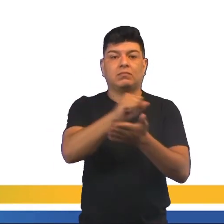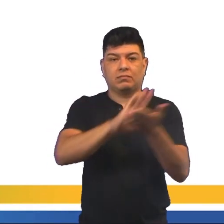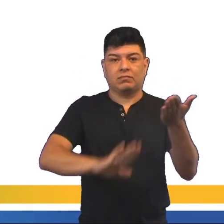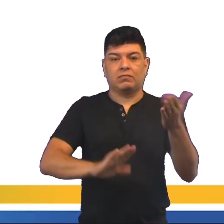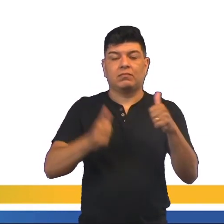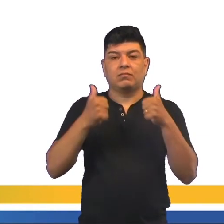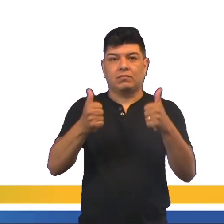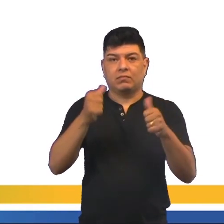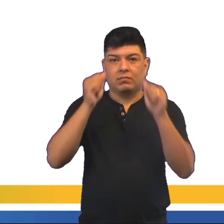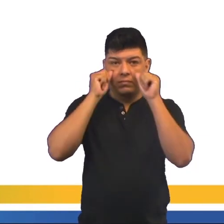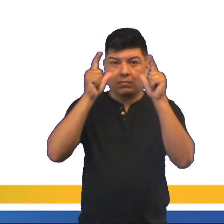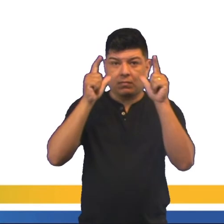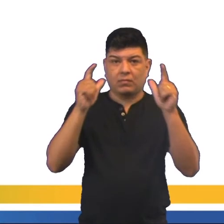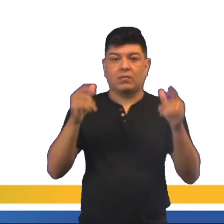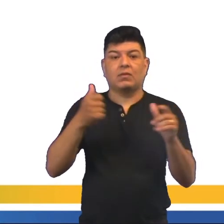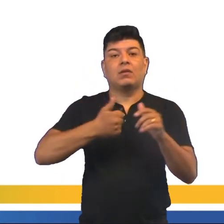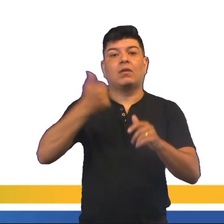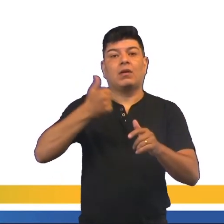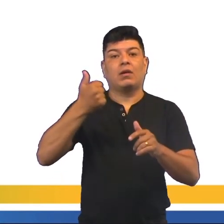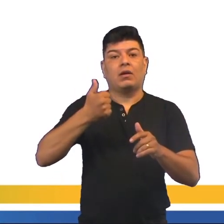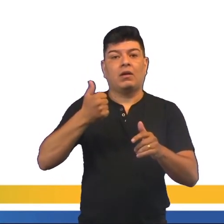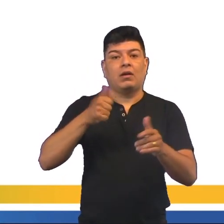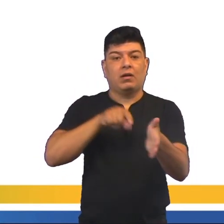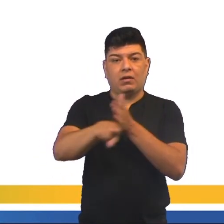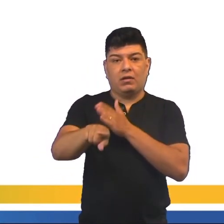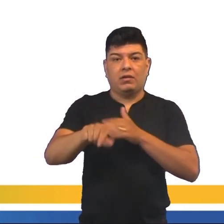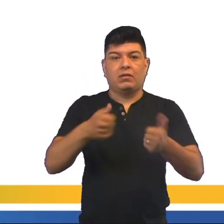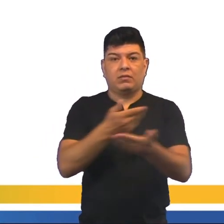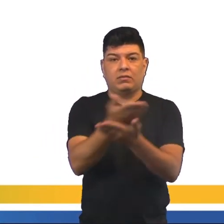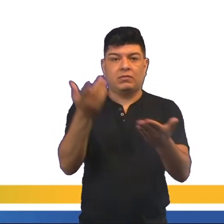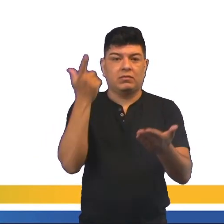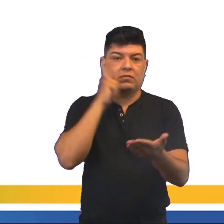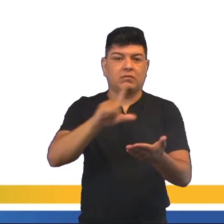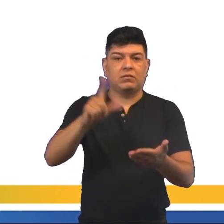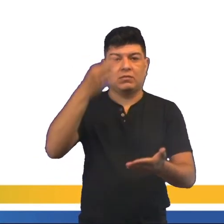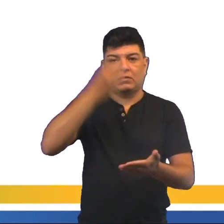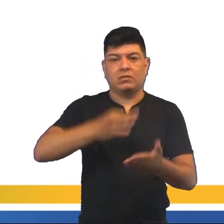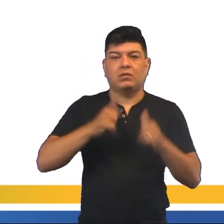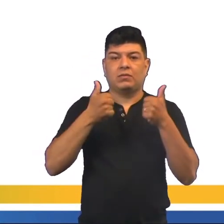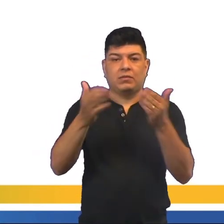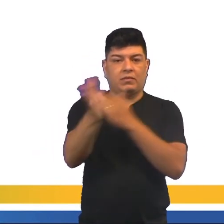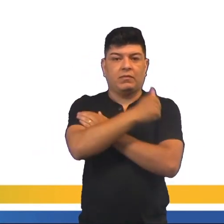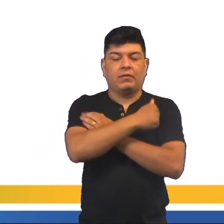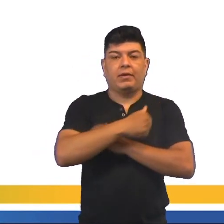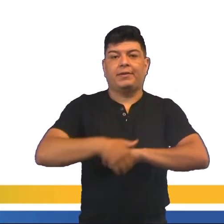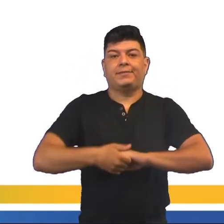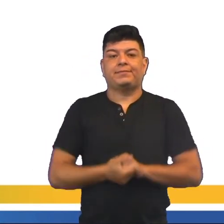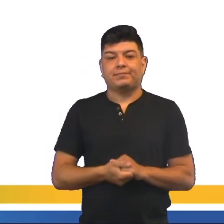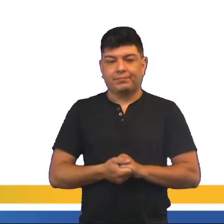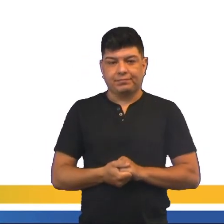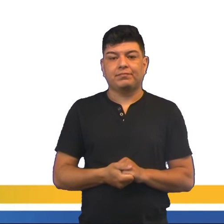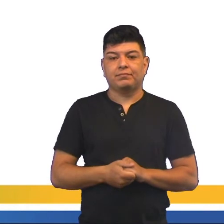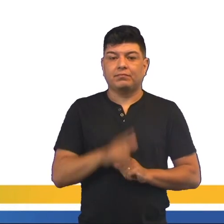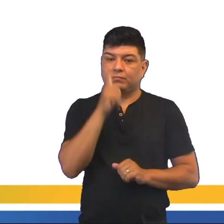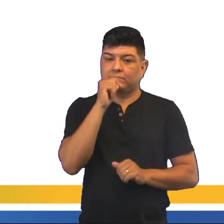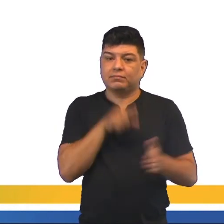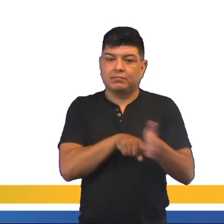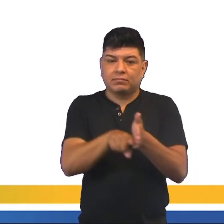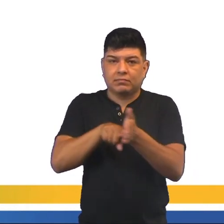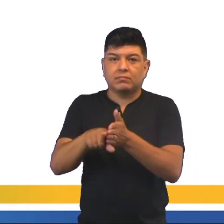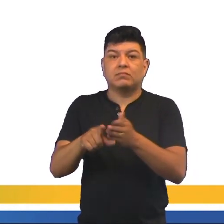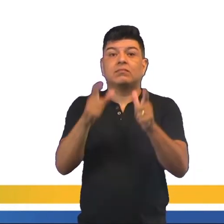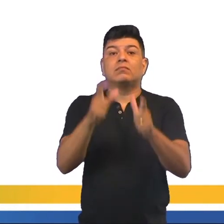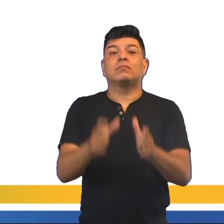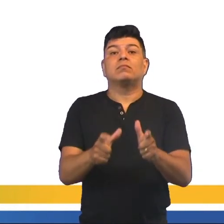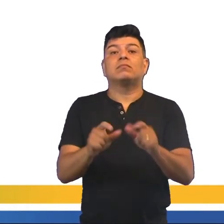nosso exercitando. Preste atenção na primeira questão, ver se você vai conseguir ter êxito nela. Vamos lá então? A bacia amazônica é